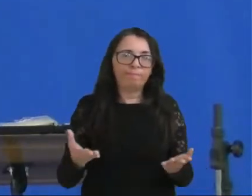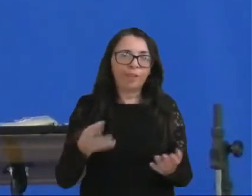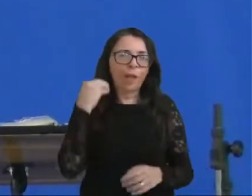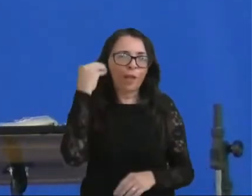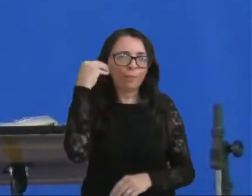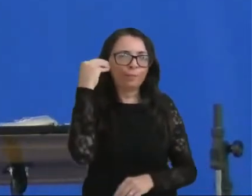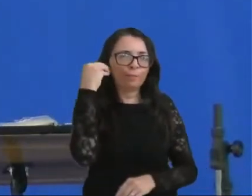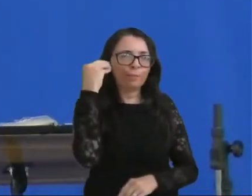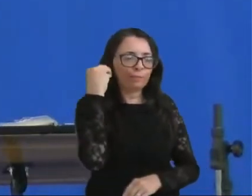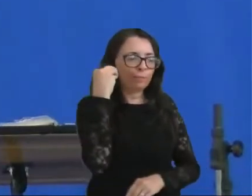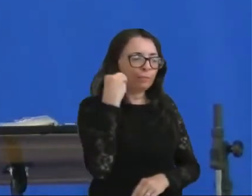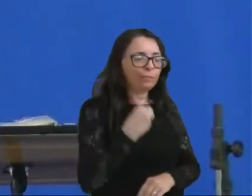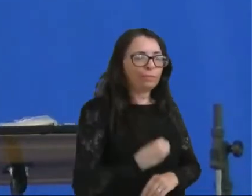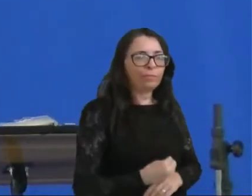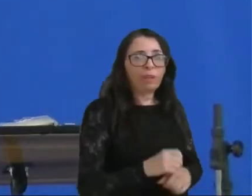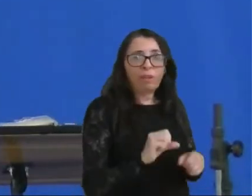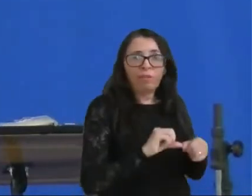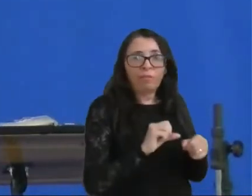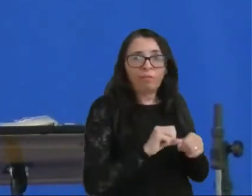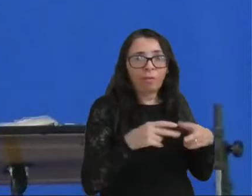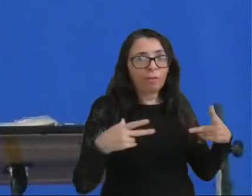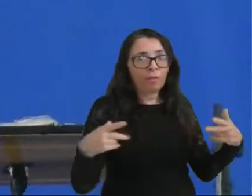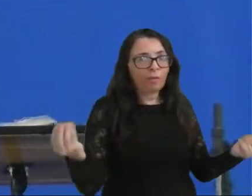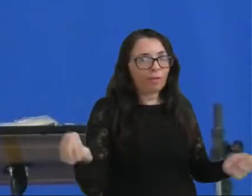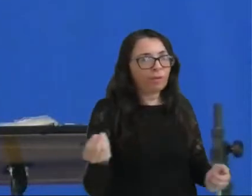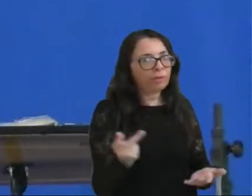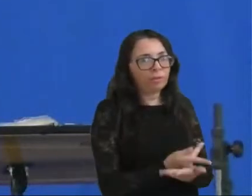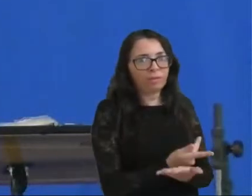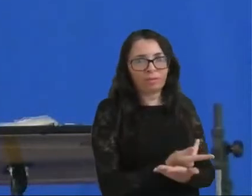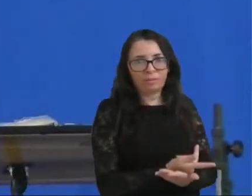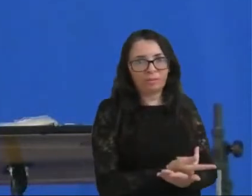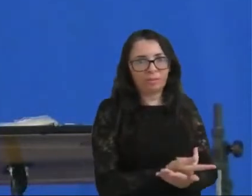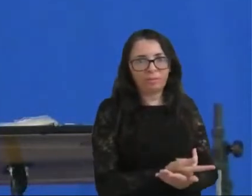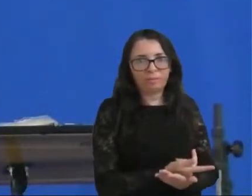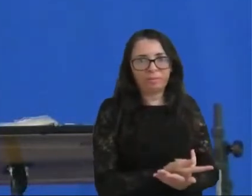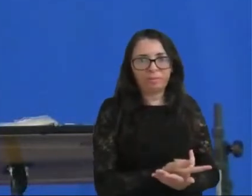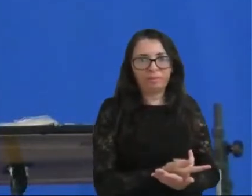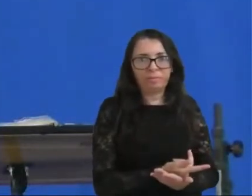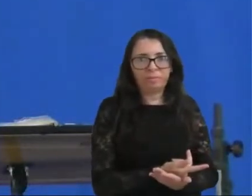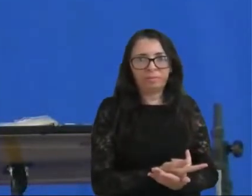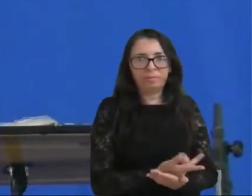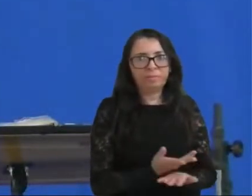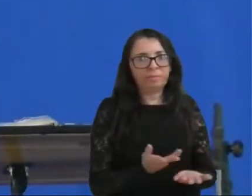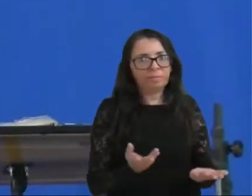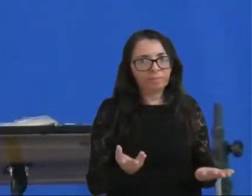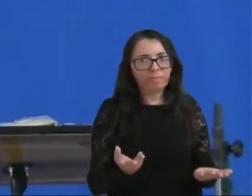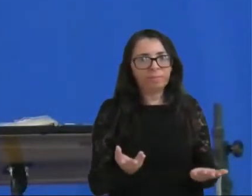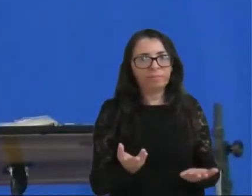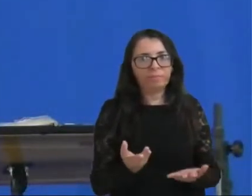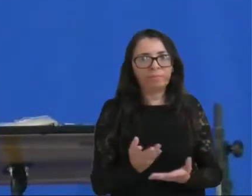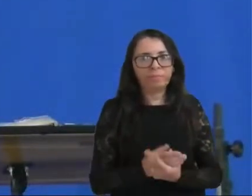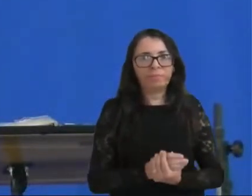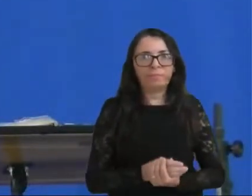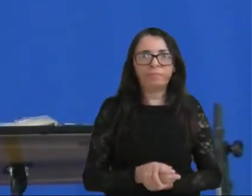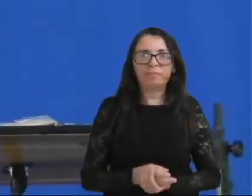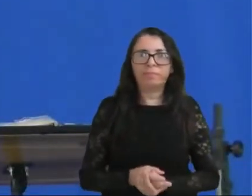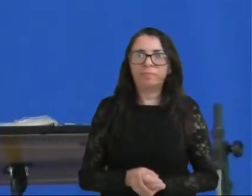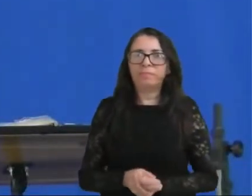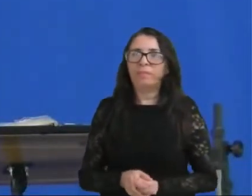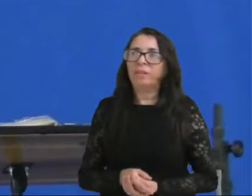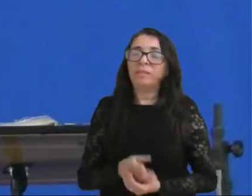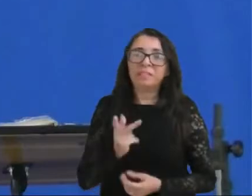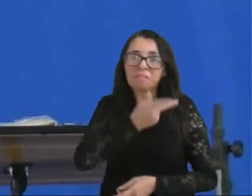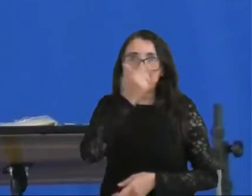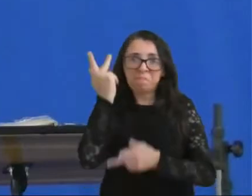dos nicolaítas. A igreja odiou a obra dos nicolaítas. As pessoas